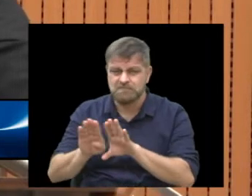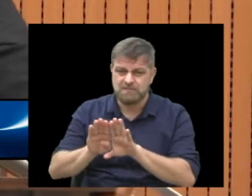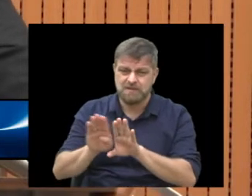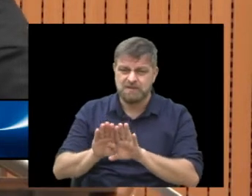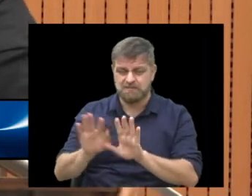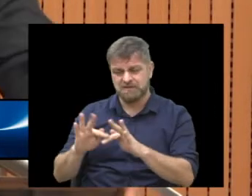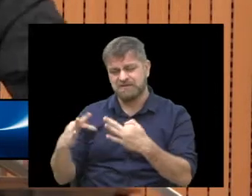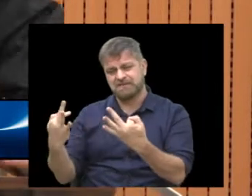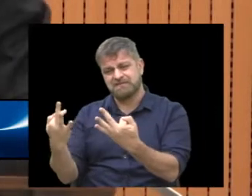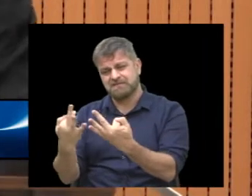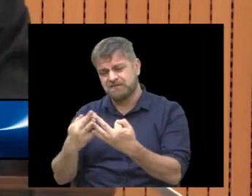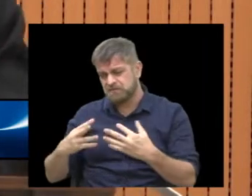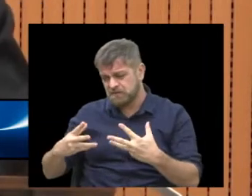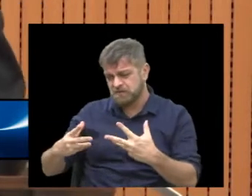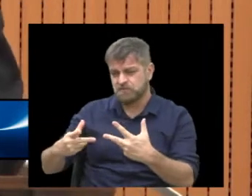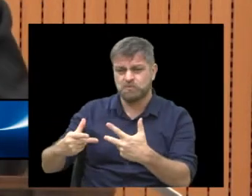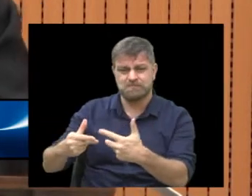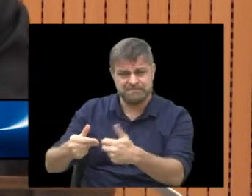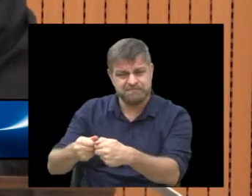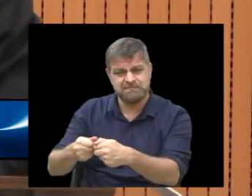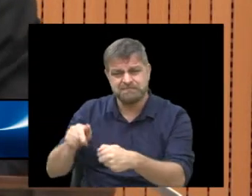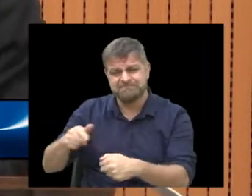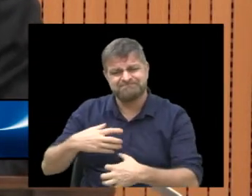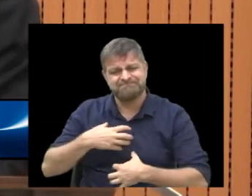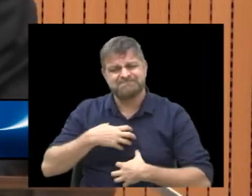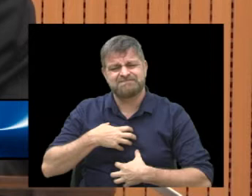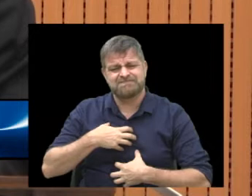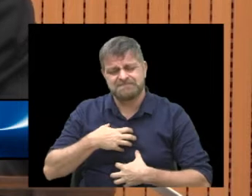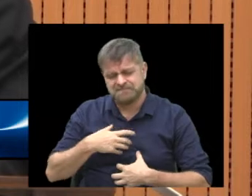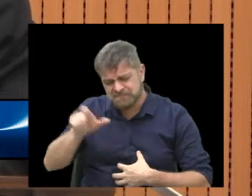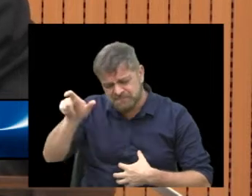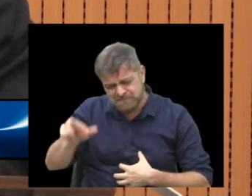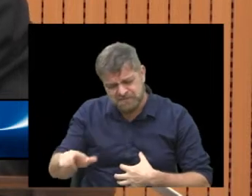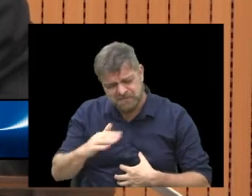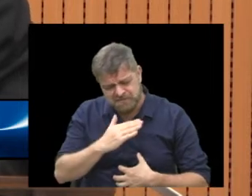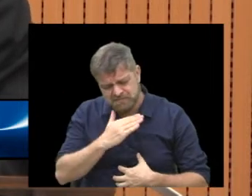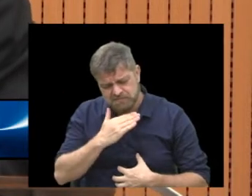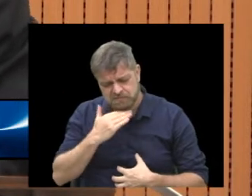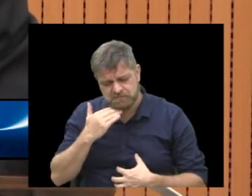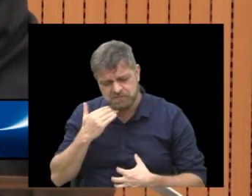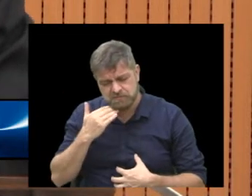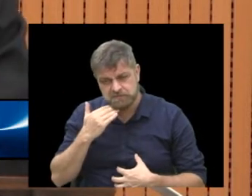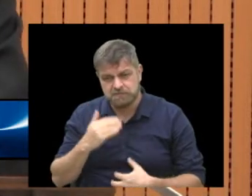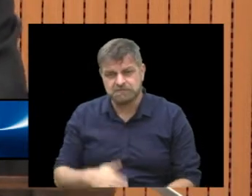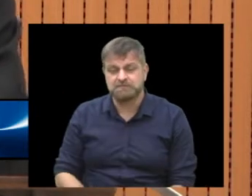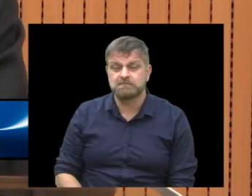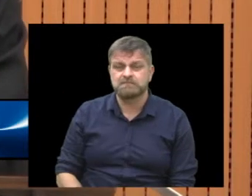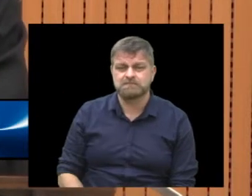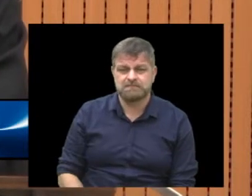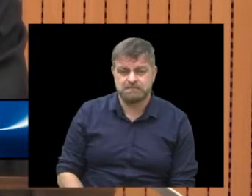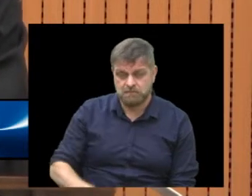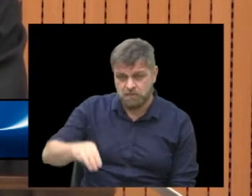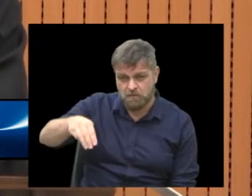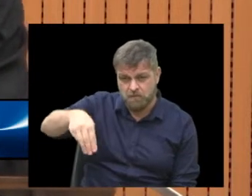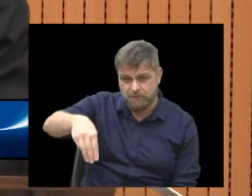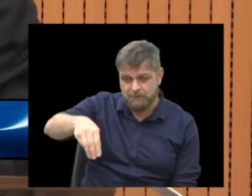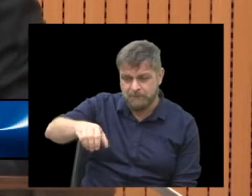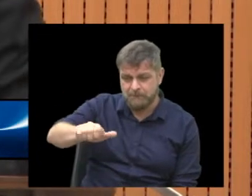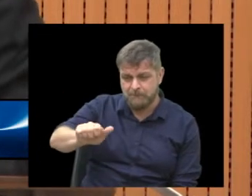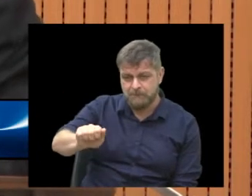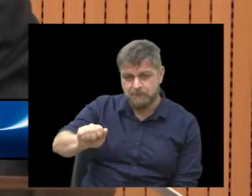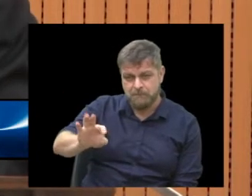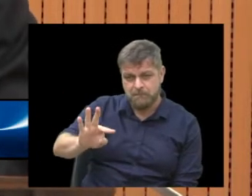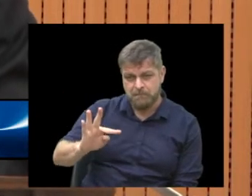do modo geral, todos que realmente sentiram muito a perda do Matheus Jason. Então eu apresento nesse